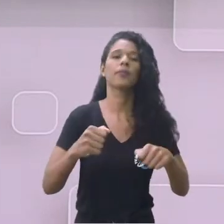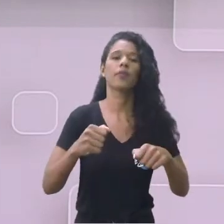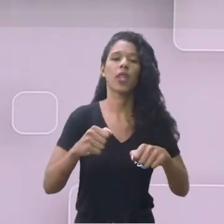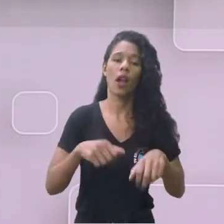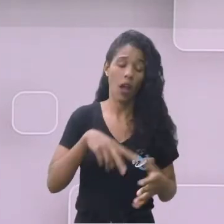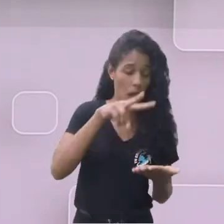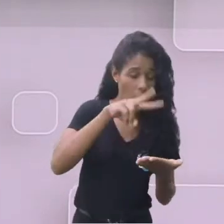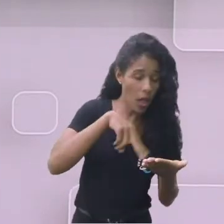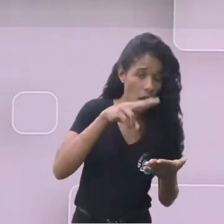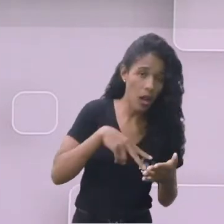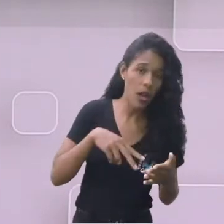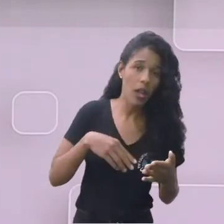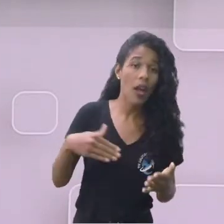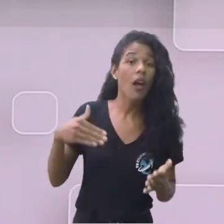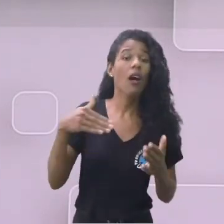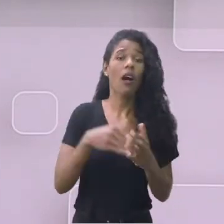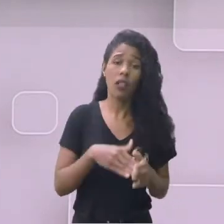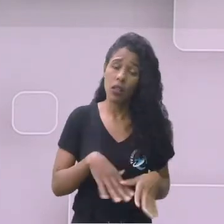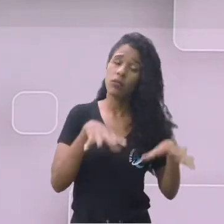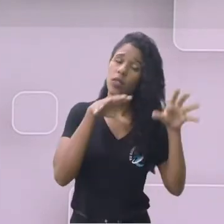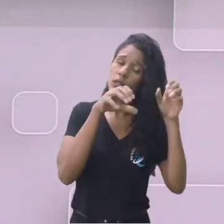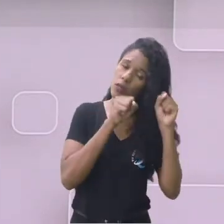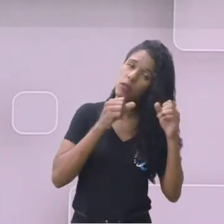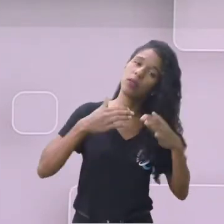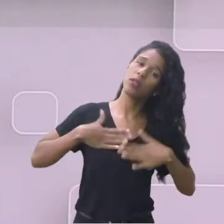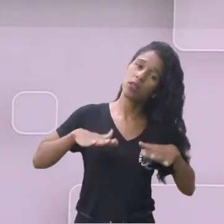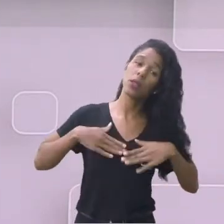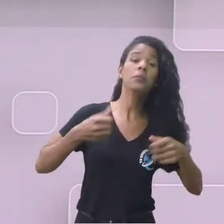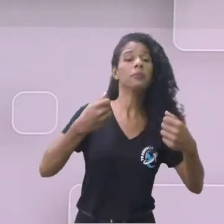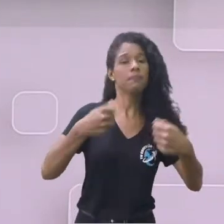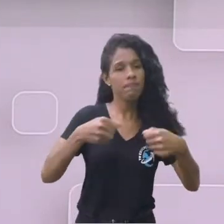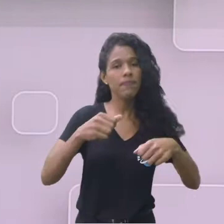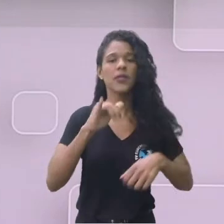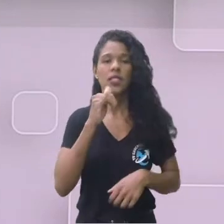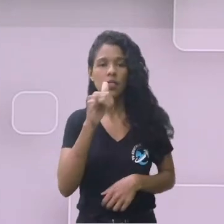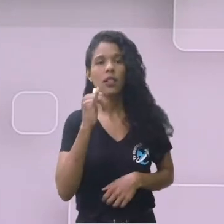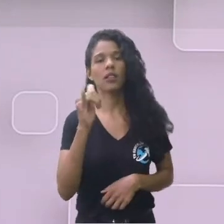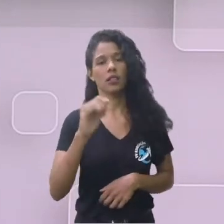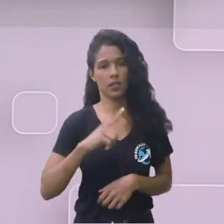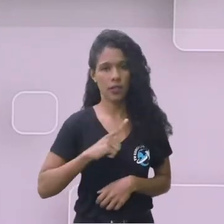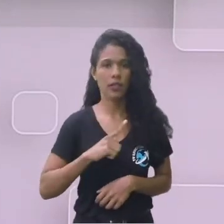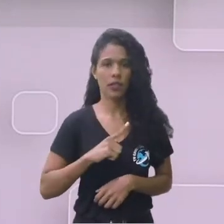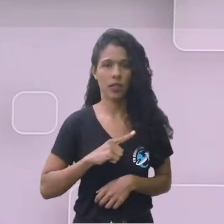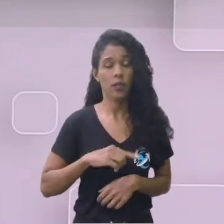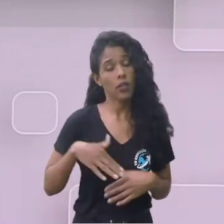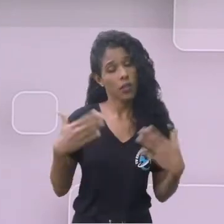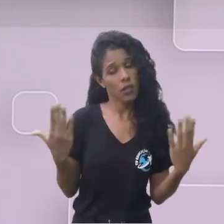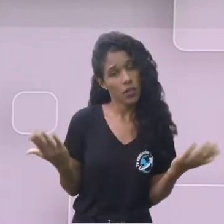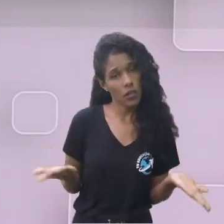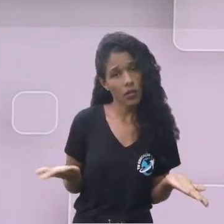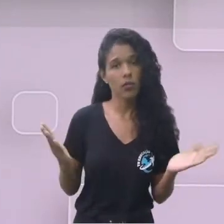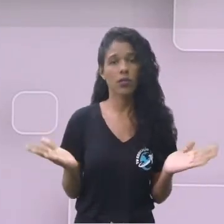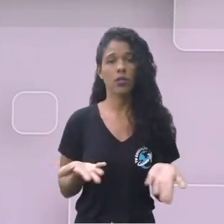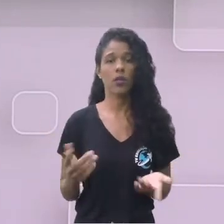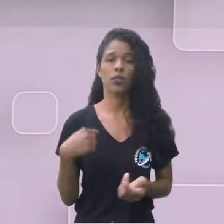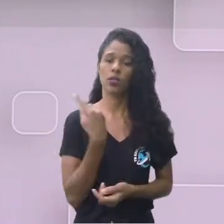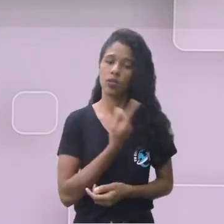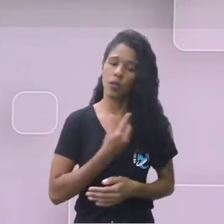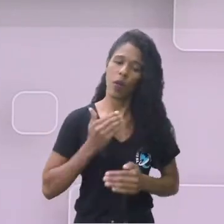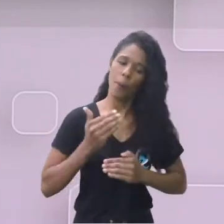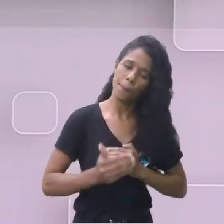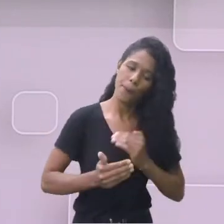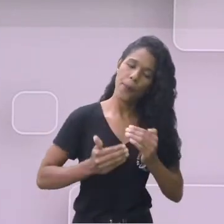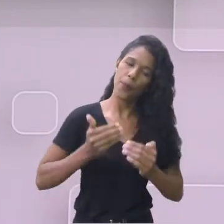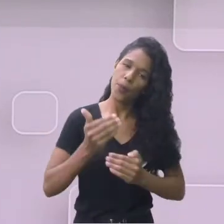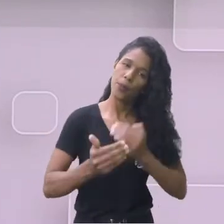deitar e descansar. Você sabia? Então hoje a gente vai ver todo esse processo, como que acontece, como que